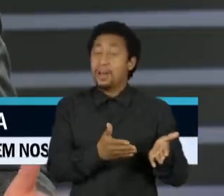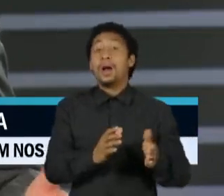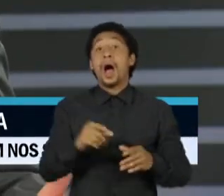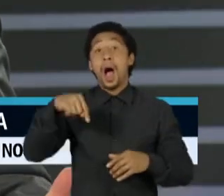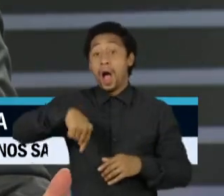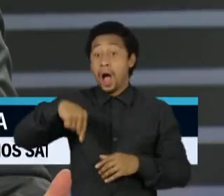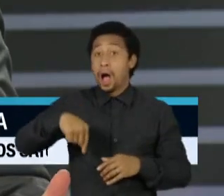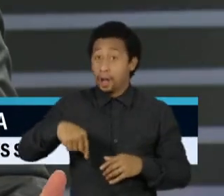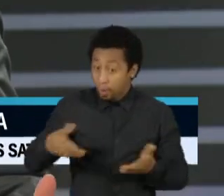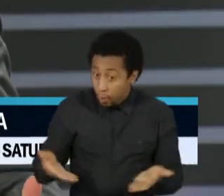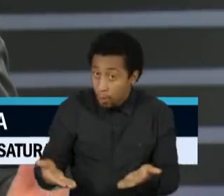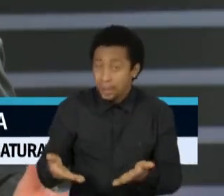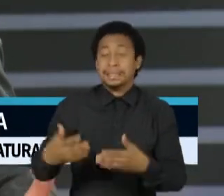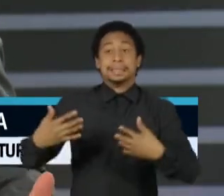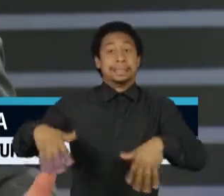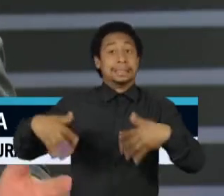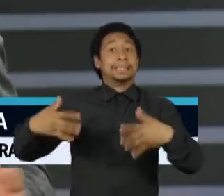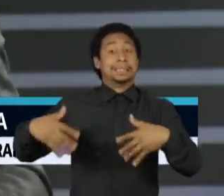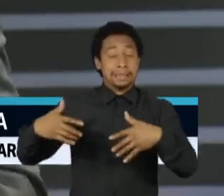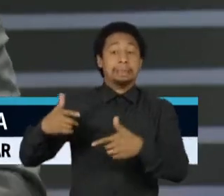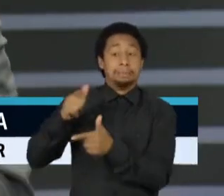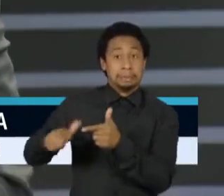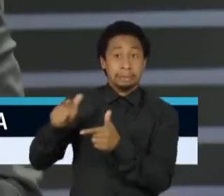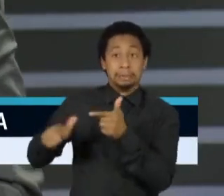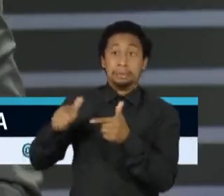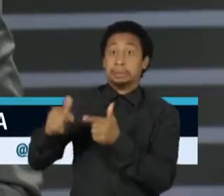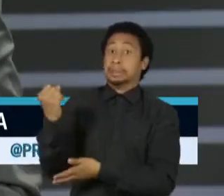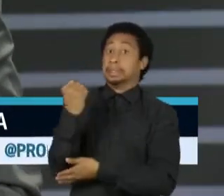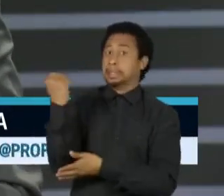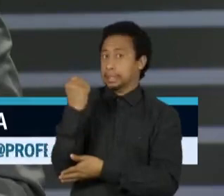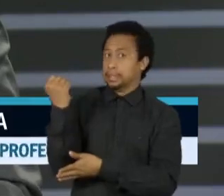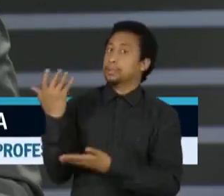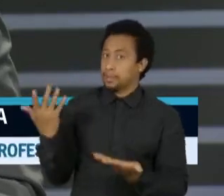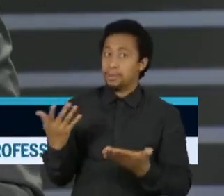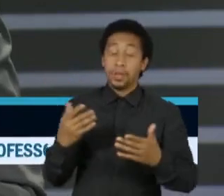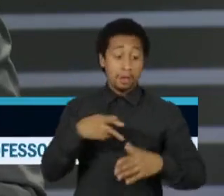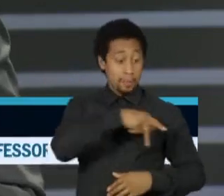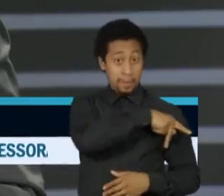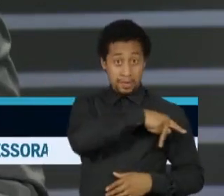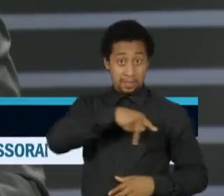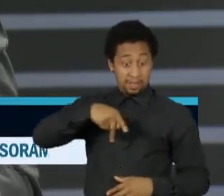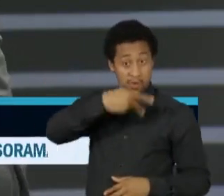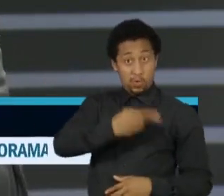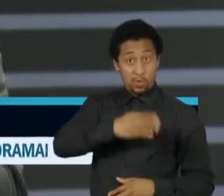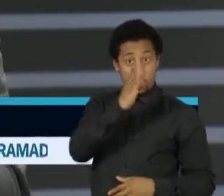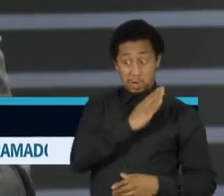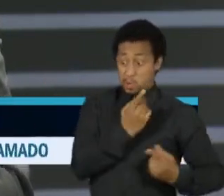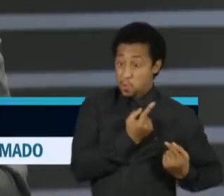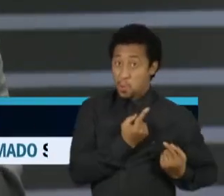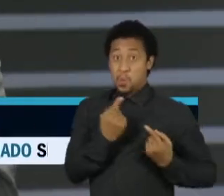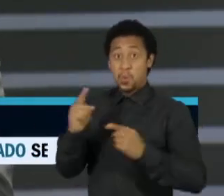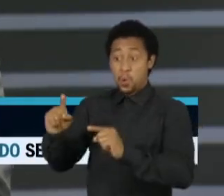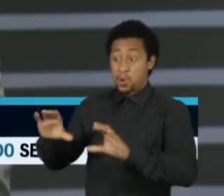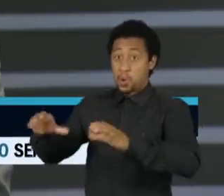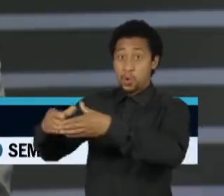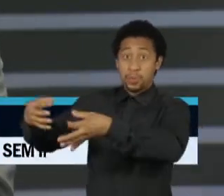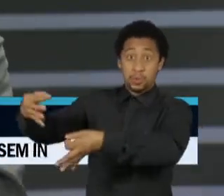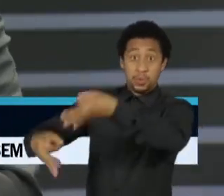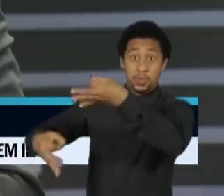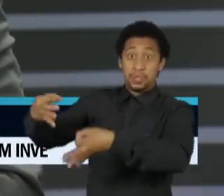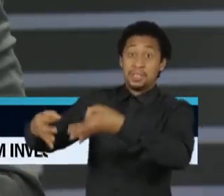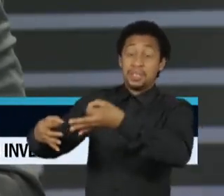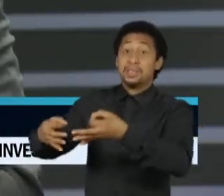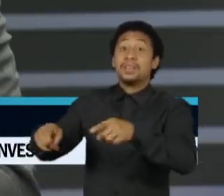poderes, o presidente da República, atuando em conjunto com parte de outro poder, no caso o poder legislativo, né? O centrão dentro do Congresso